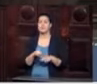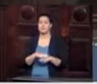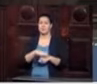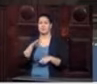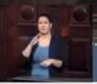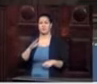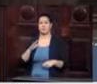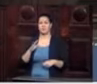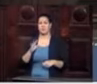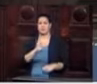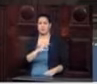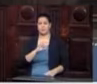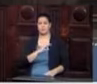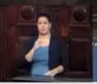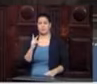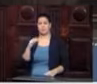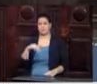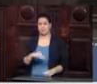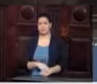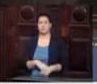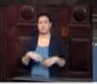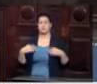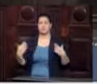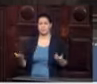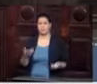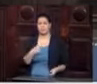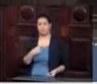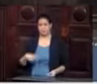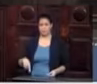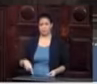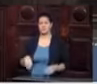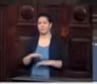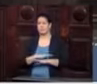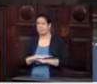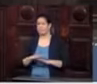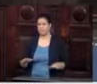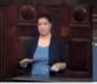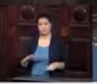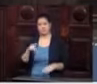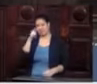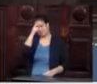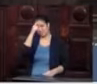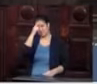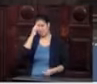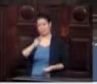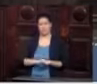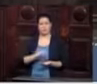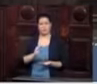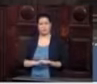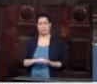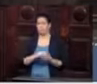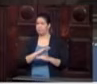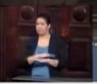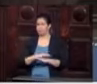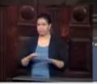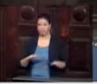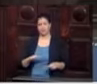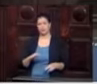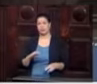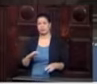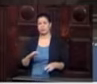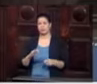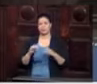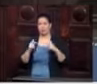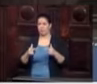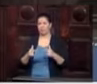especialmente, na polícia militar. Então, senhor presidente, chega de insanidade, chega de irresponsabilidade. A